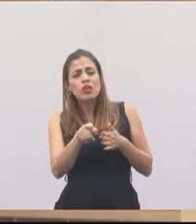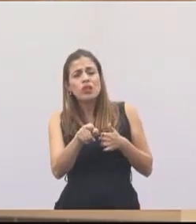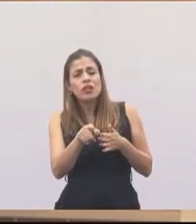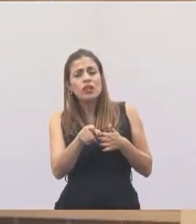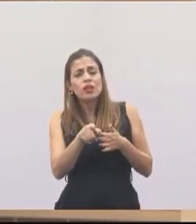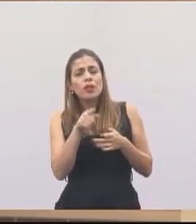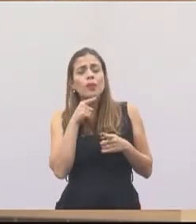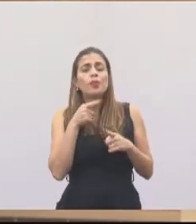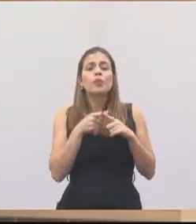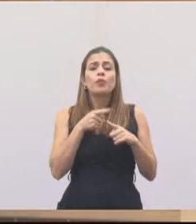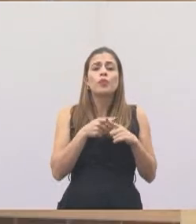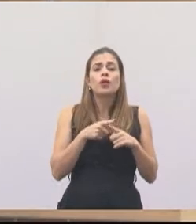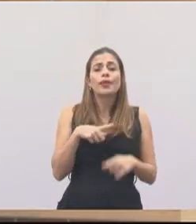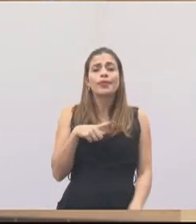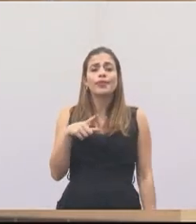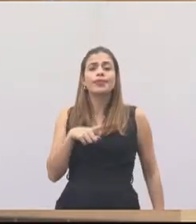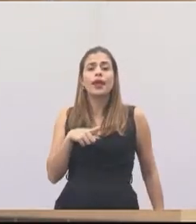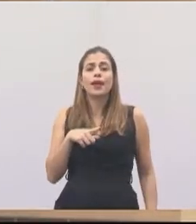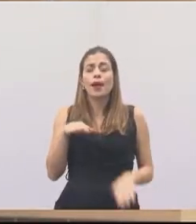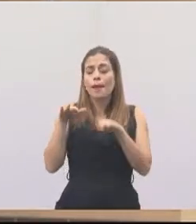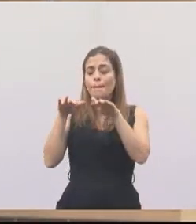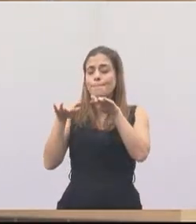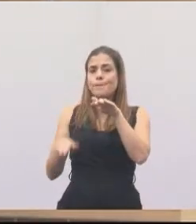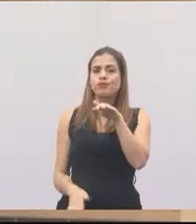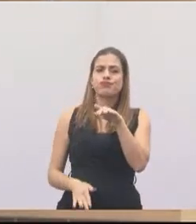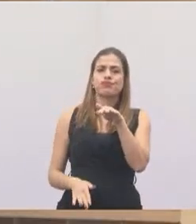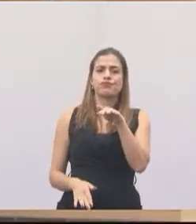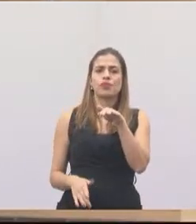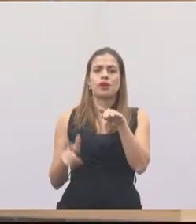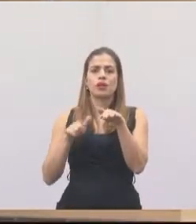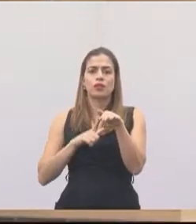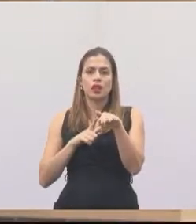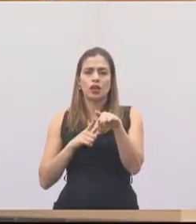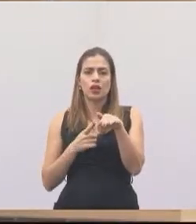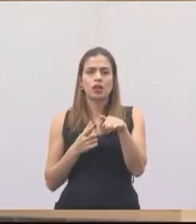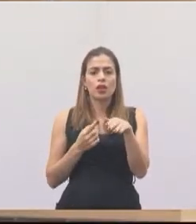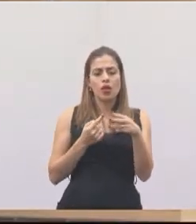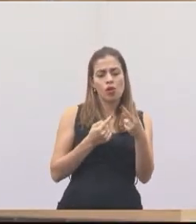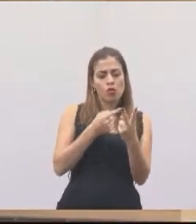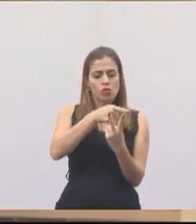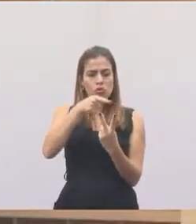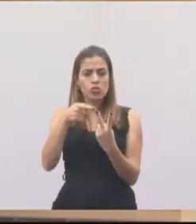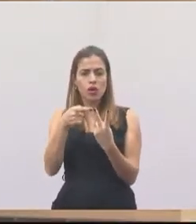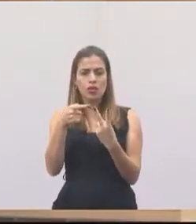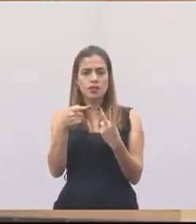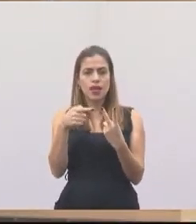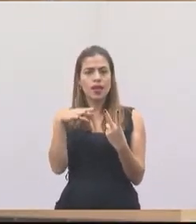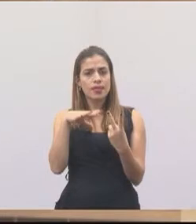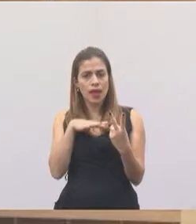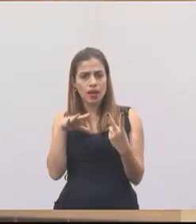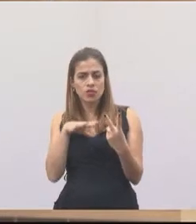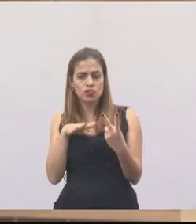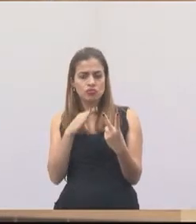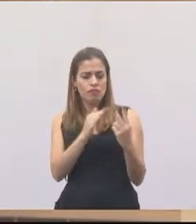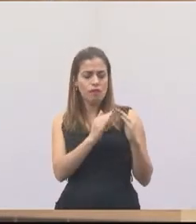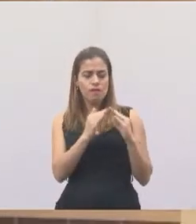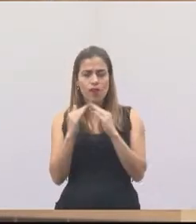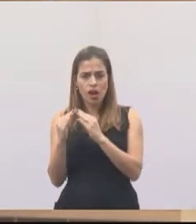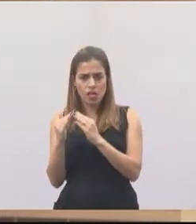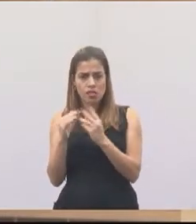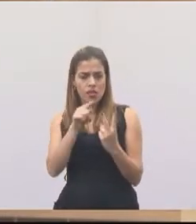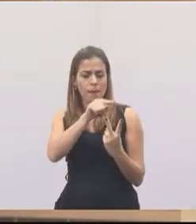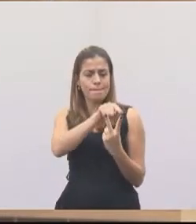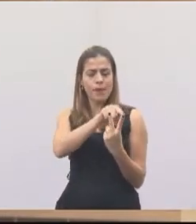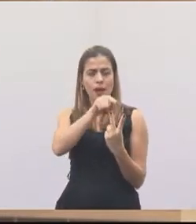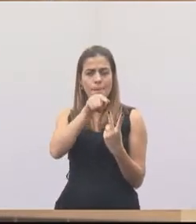porque existe um abismo, nós temos 2 cidades, uma vizinha da outra, pastor, porque existe